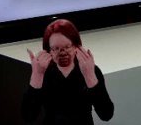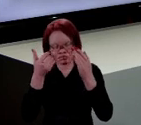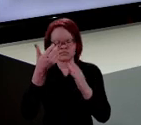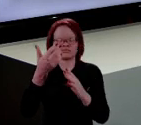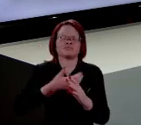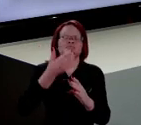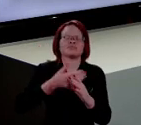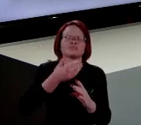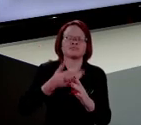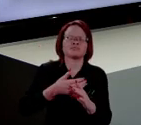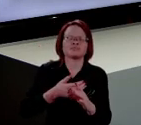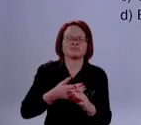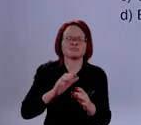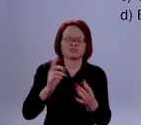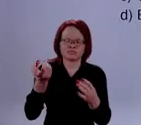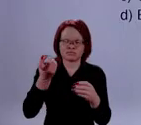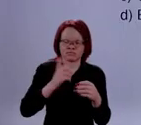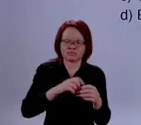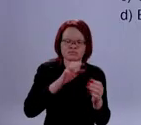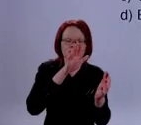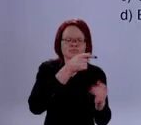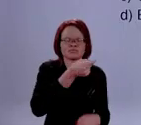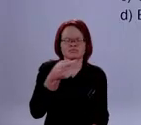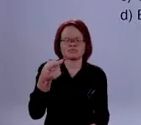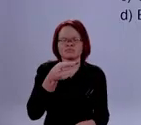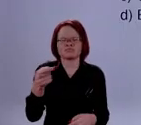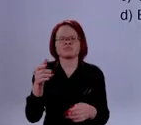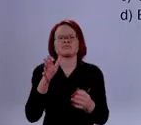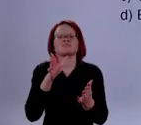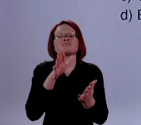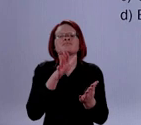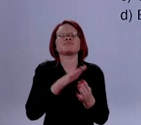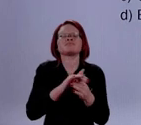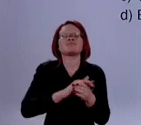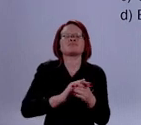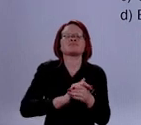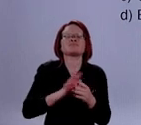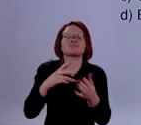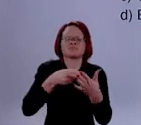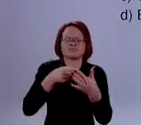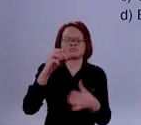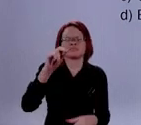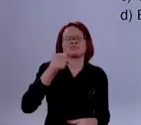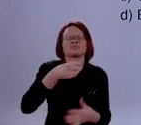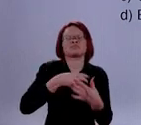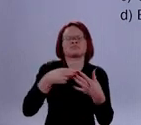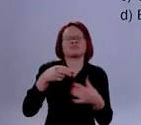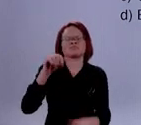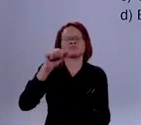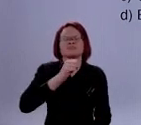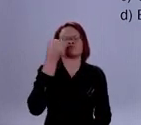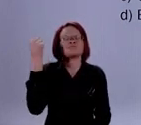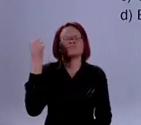atenção aos exercícios completa as frases com os pronomes possessivos conforme o